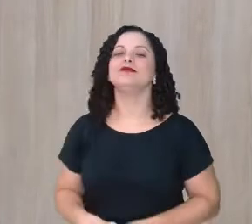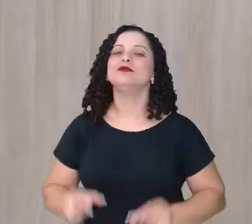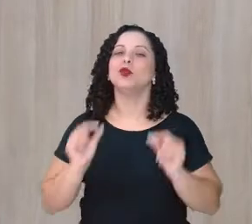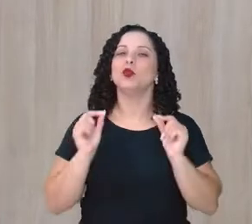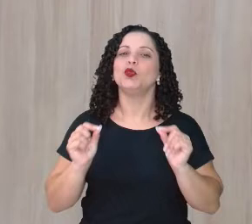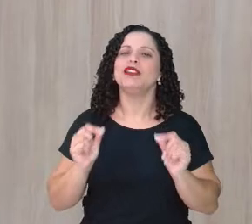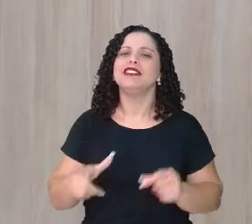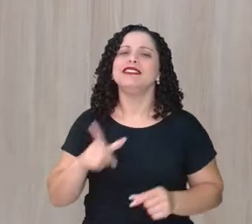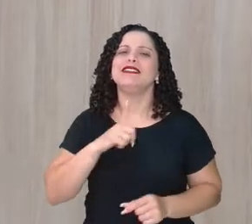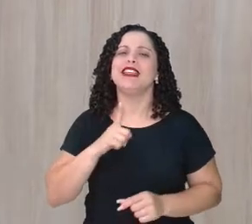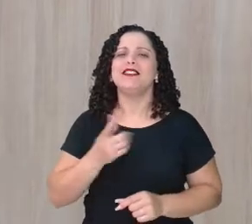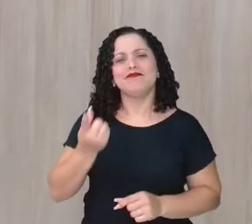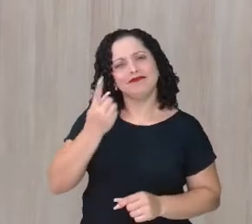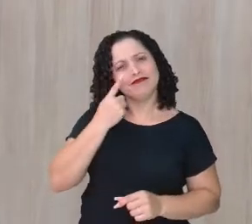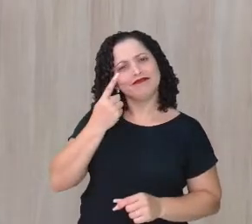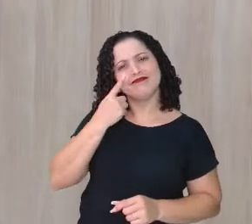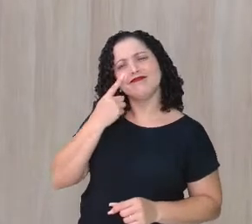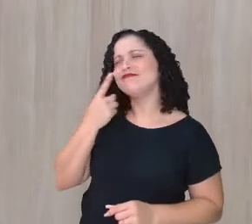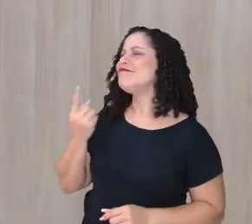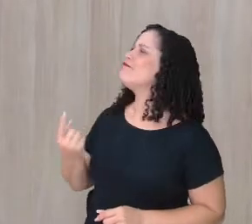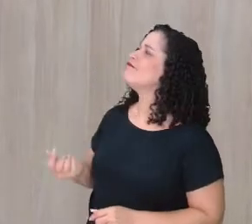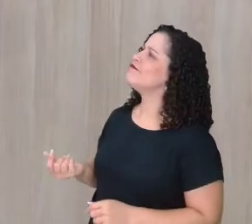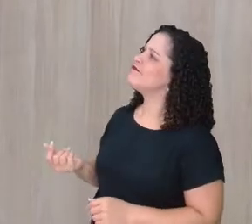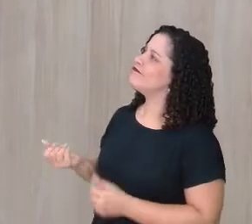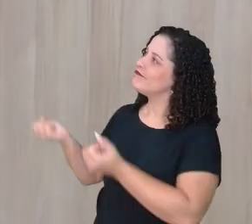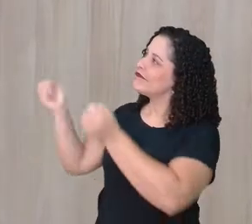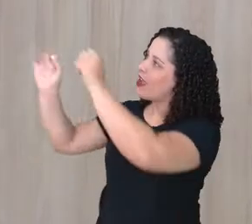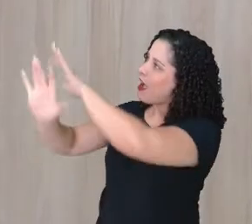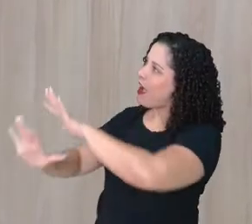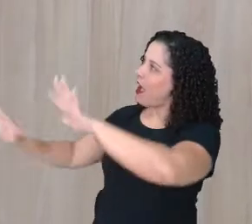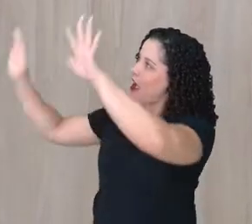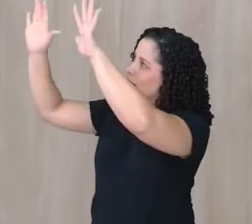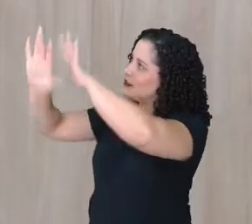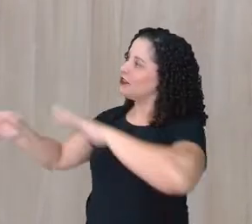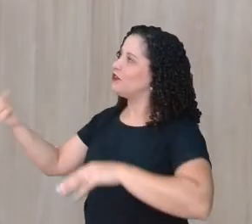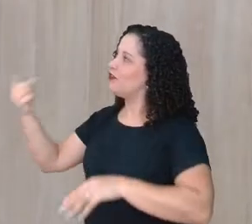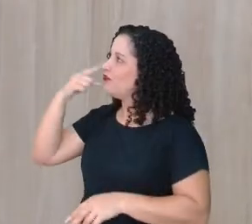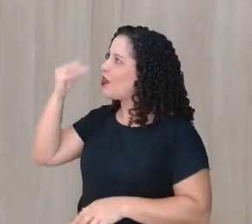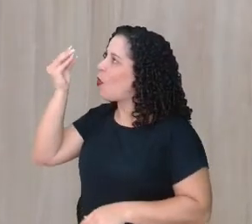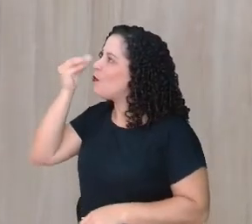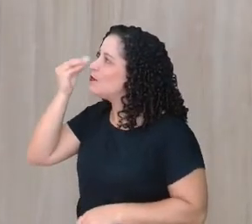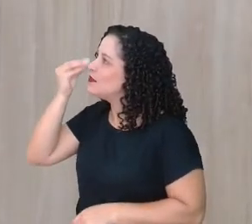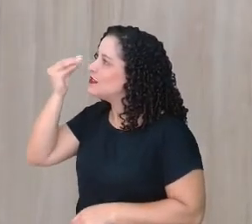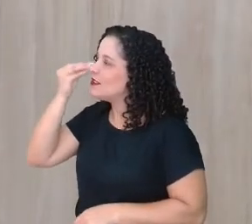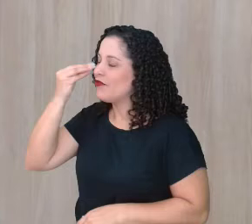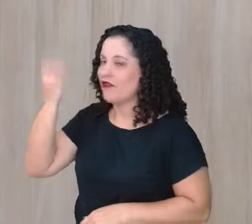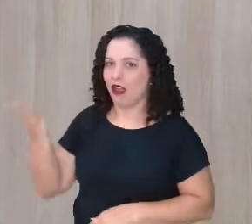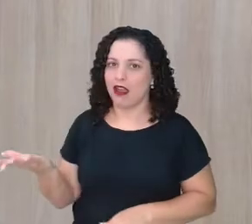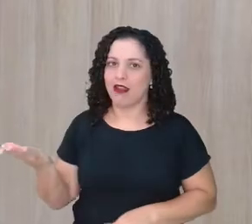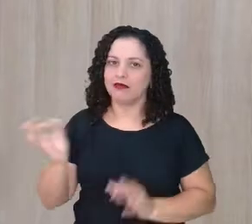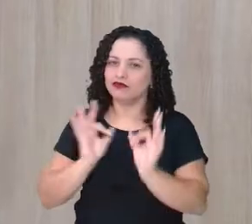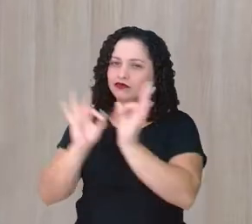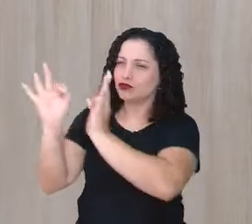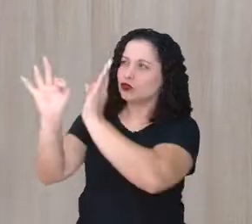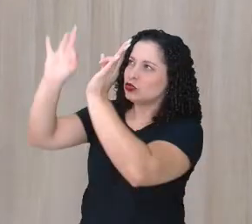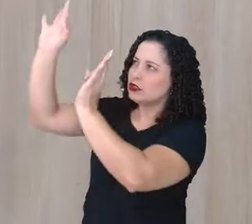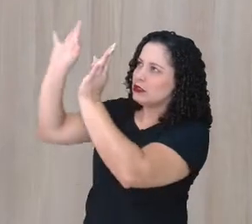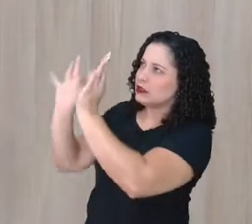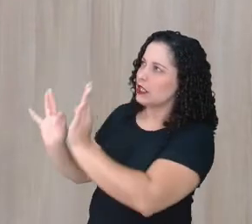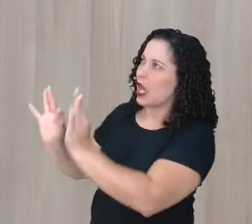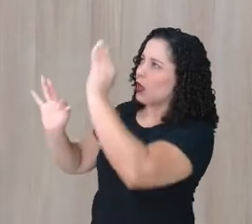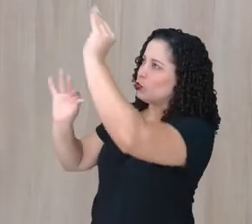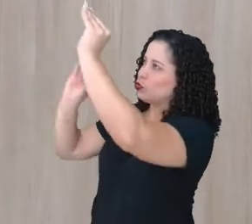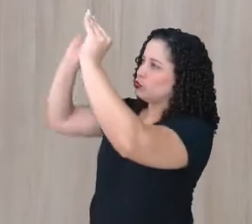Quando eu começo a observar essa paisagem, né, que eu montei Isso aí a gente sai montando, colocando figurinhas para a